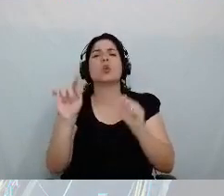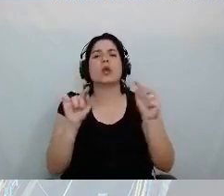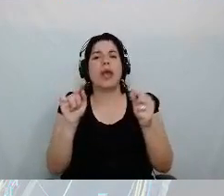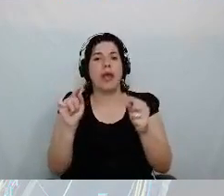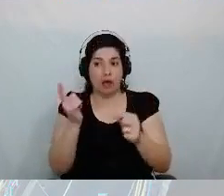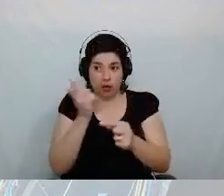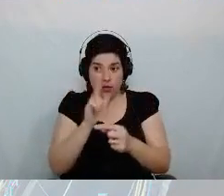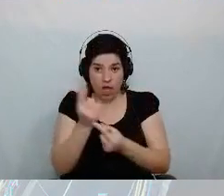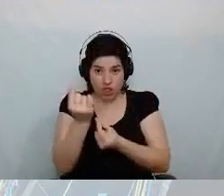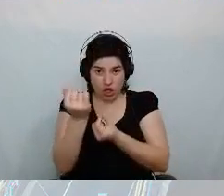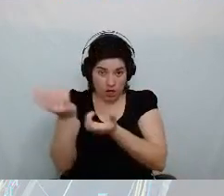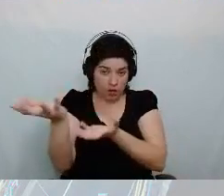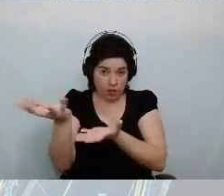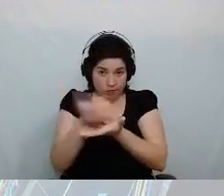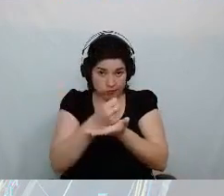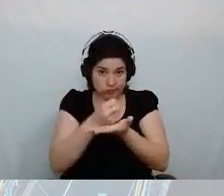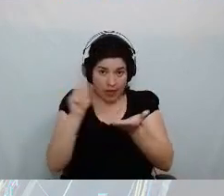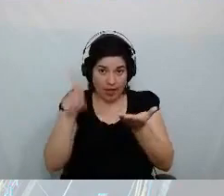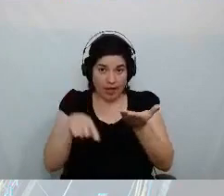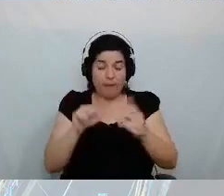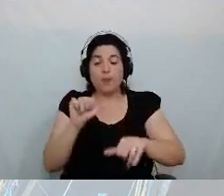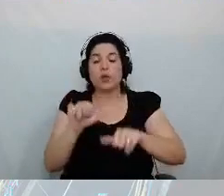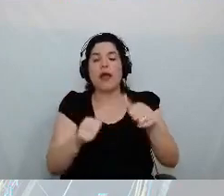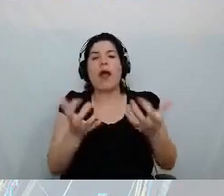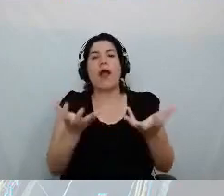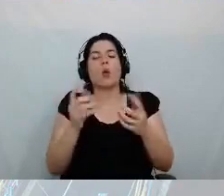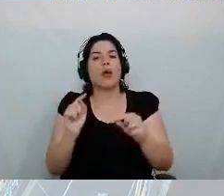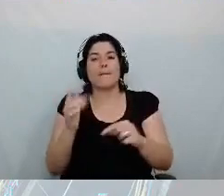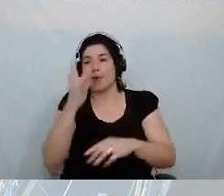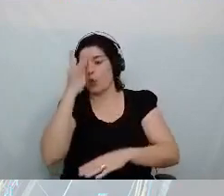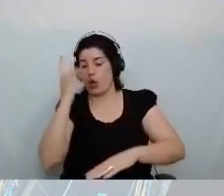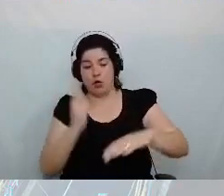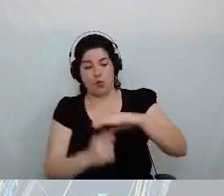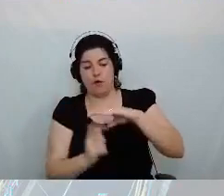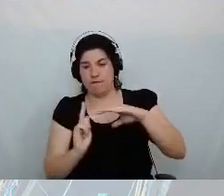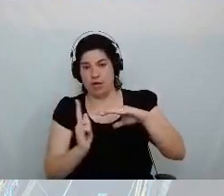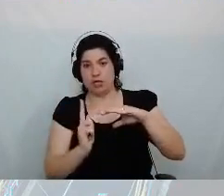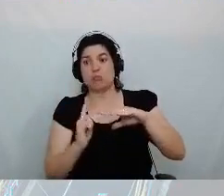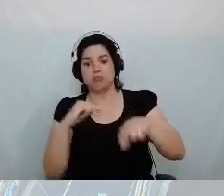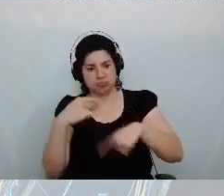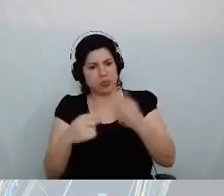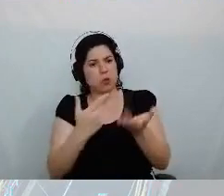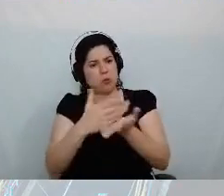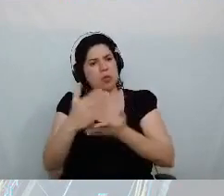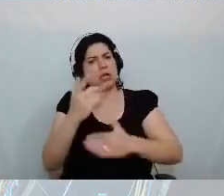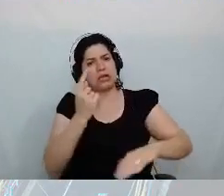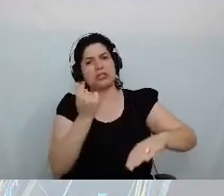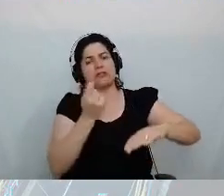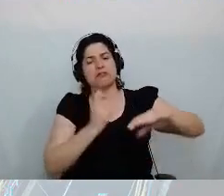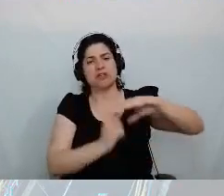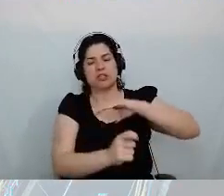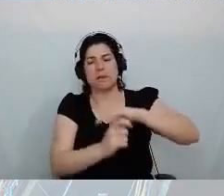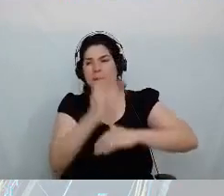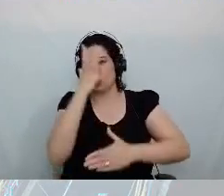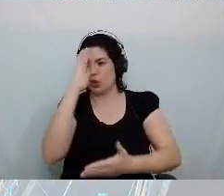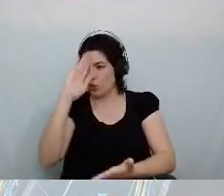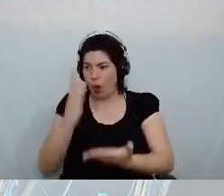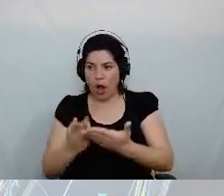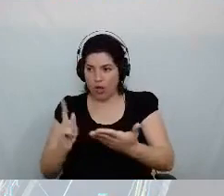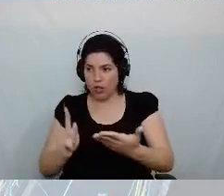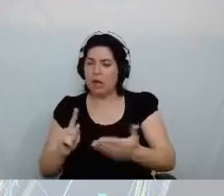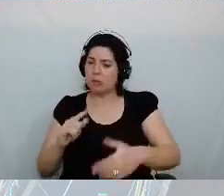grana? Qual é a transformação? Alguém que não investe, passa a investir. Alguém que não acredita, passa a